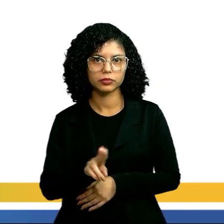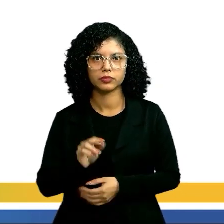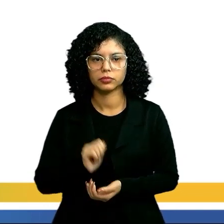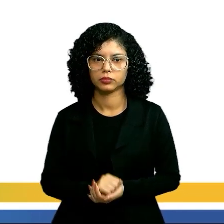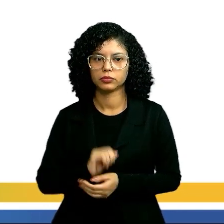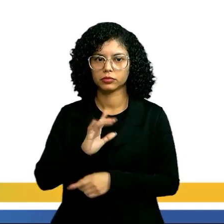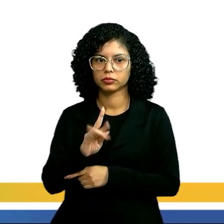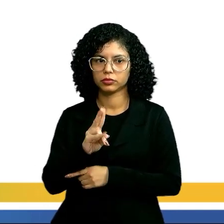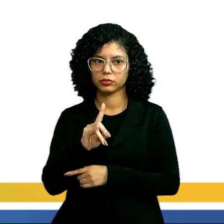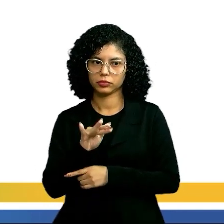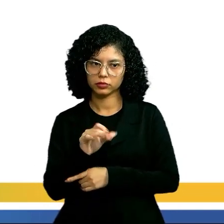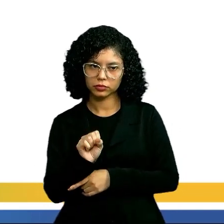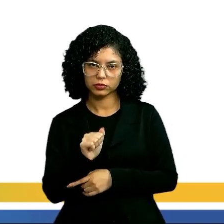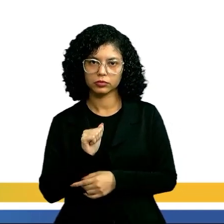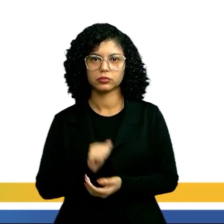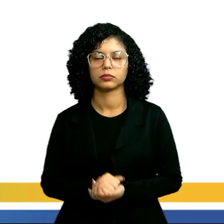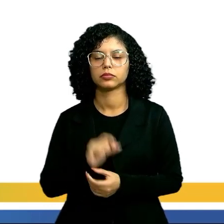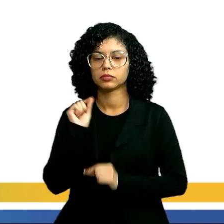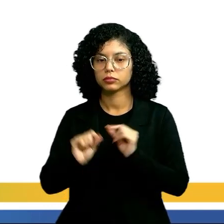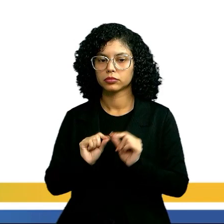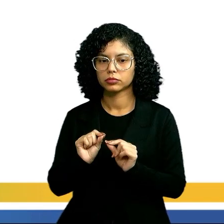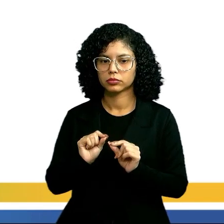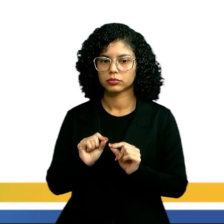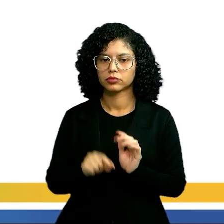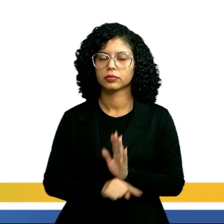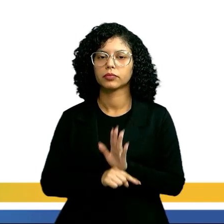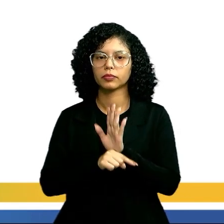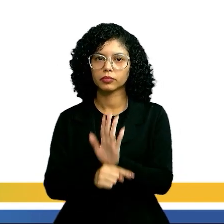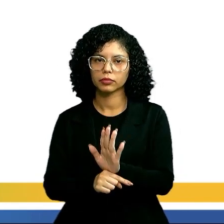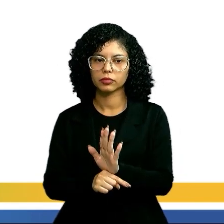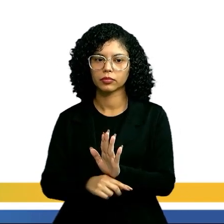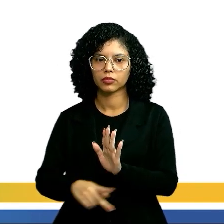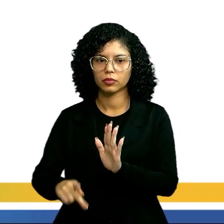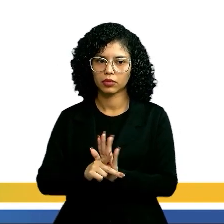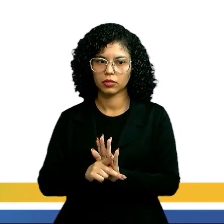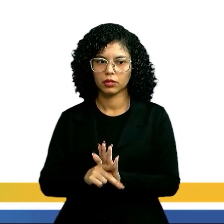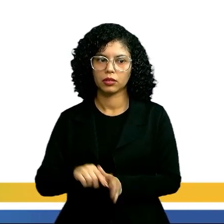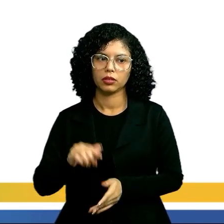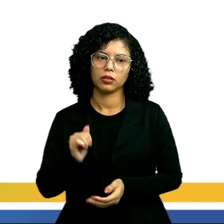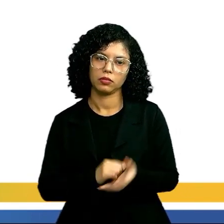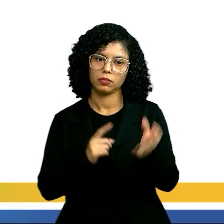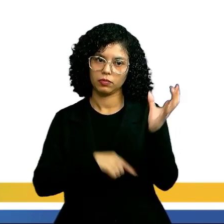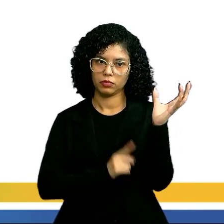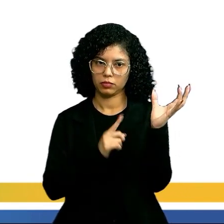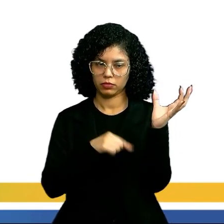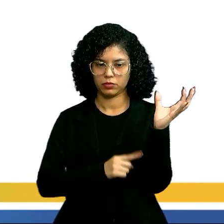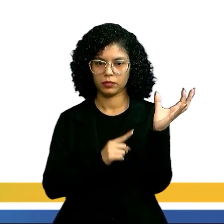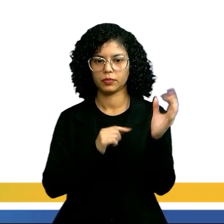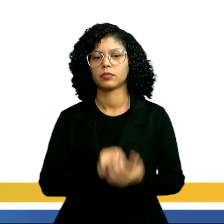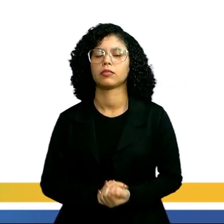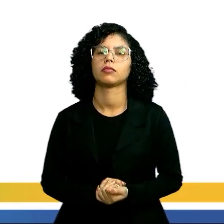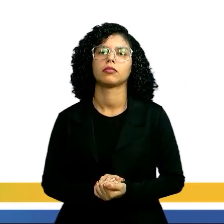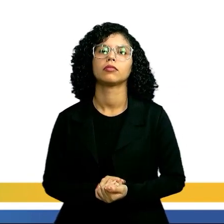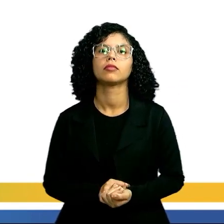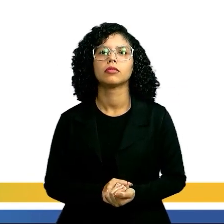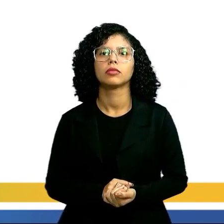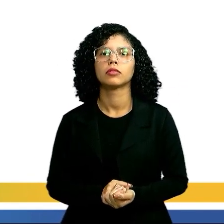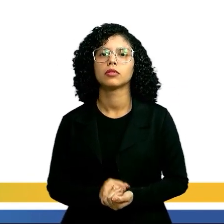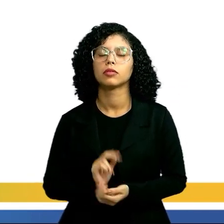pelos cloroplastos, que são ou que representam a sede da fotossíntese. Ok,